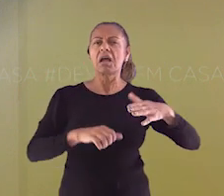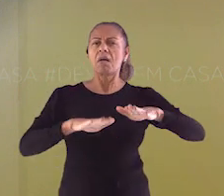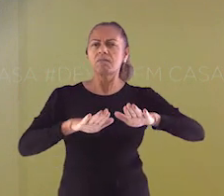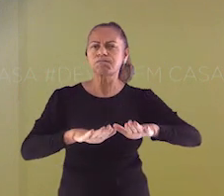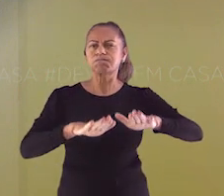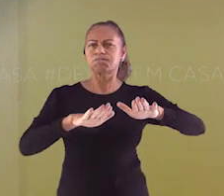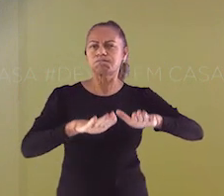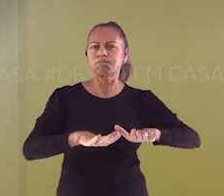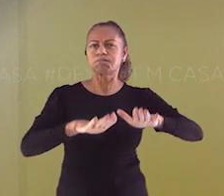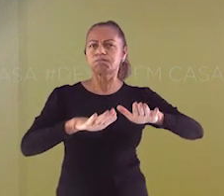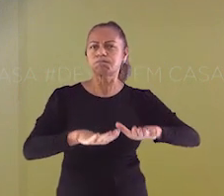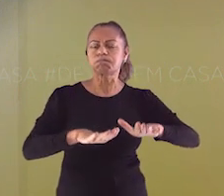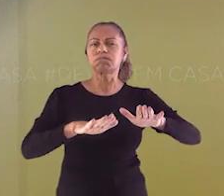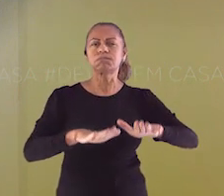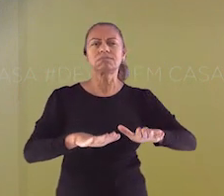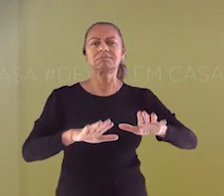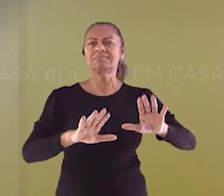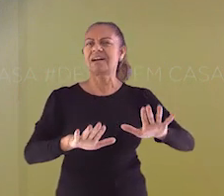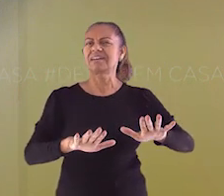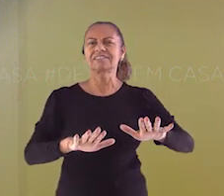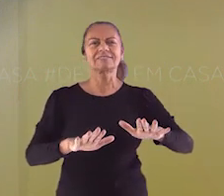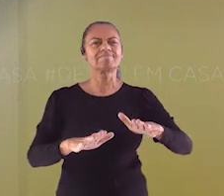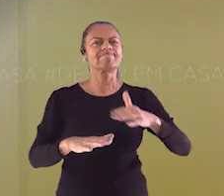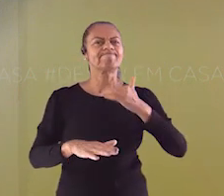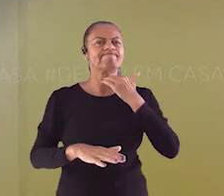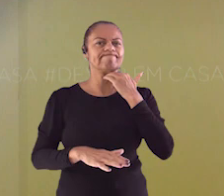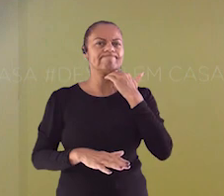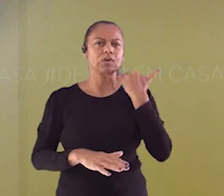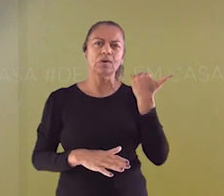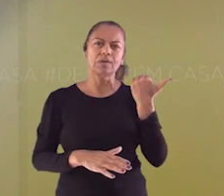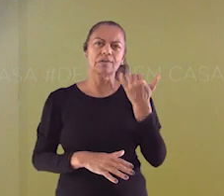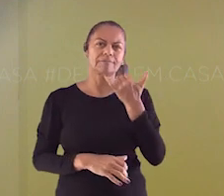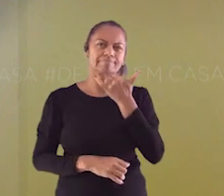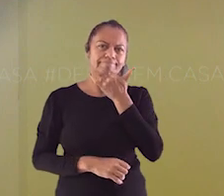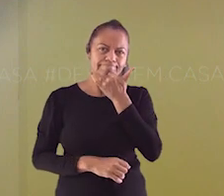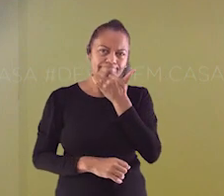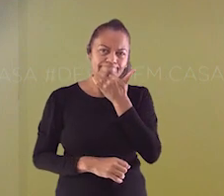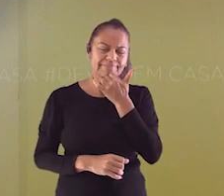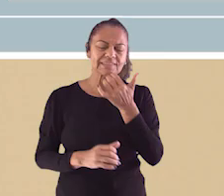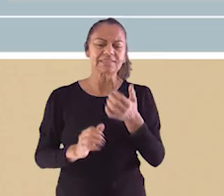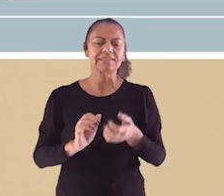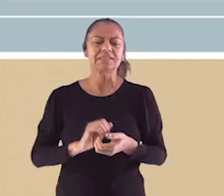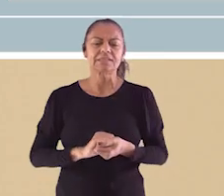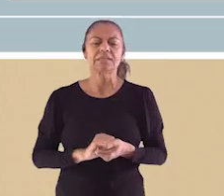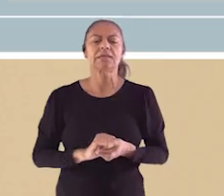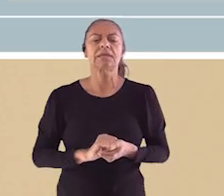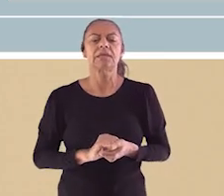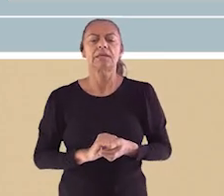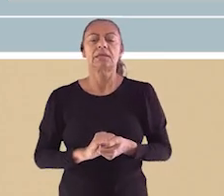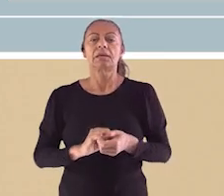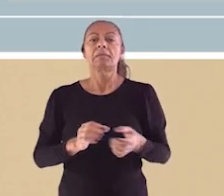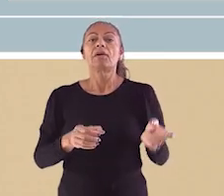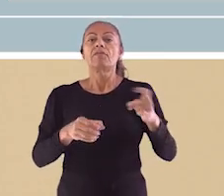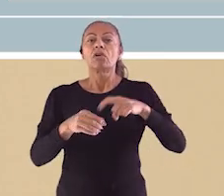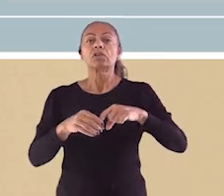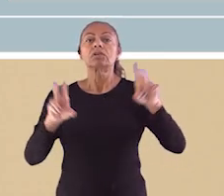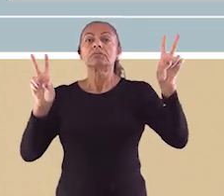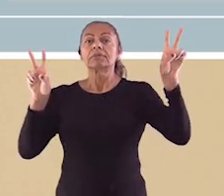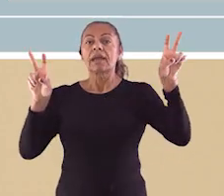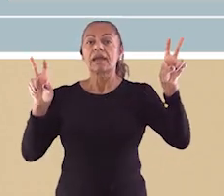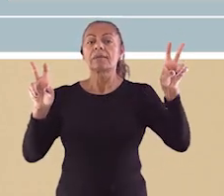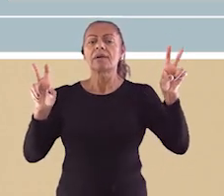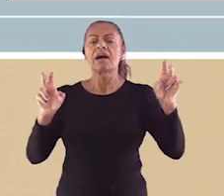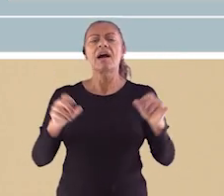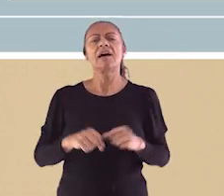infartou durante o jogo e mesmo com a massagem cardíaca veio a óbito. Voltando ao nosso assunto,